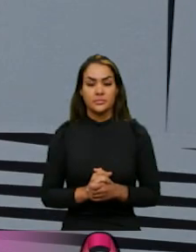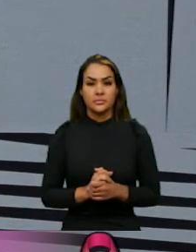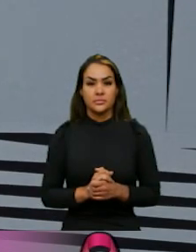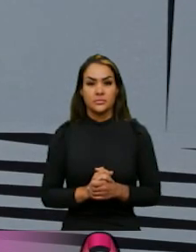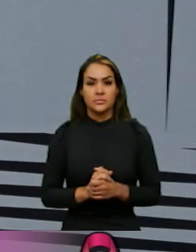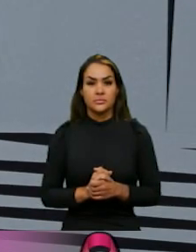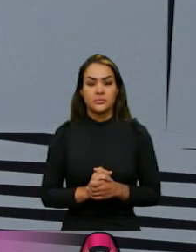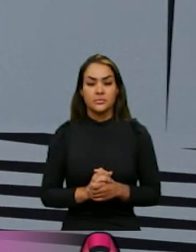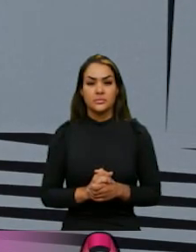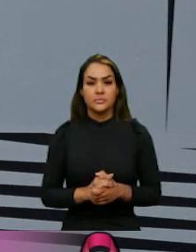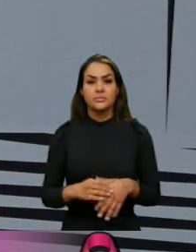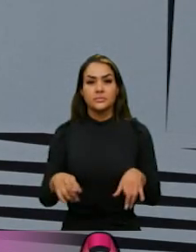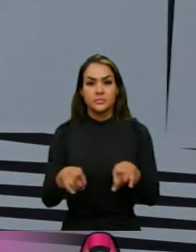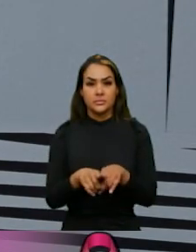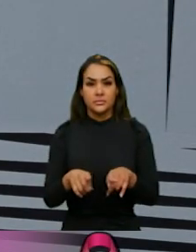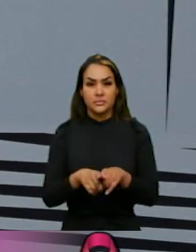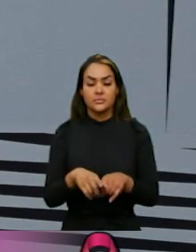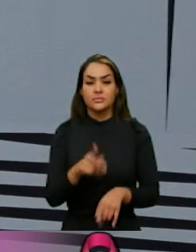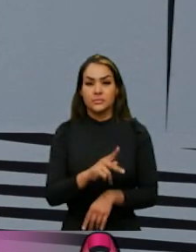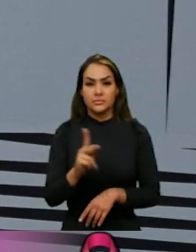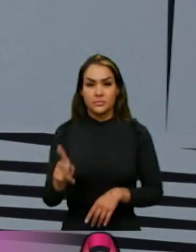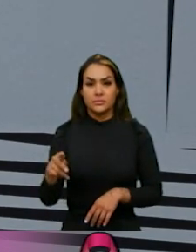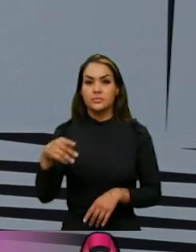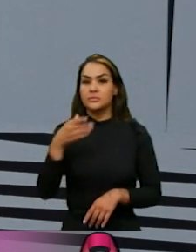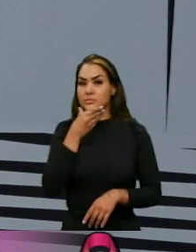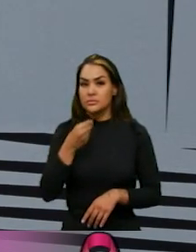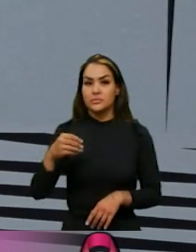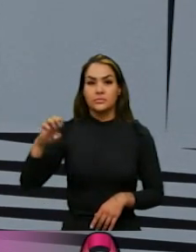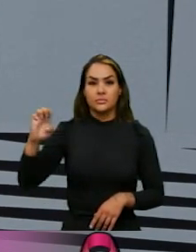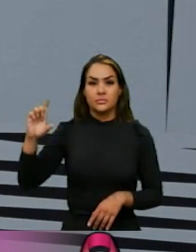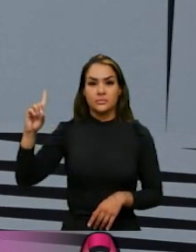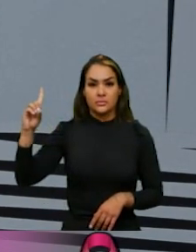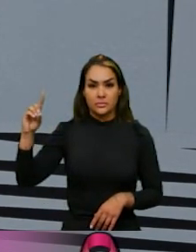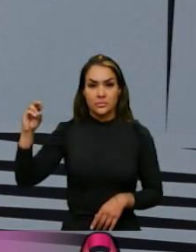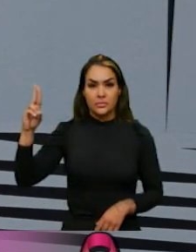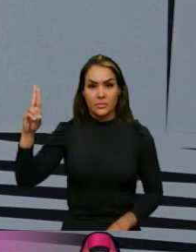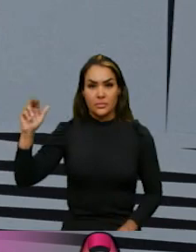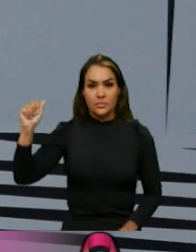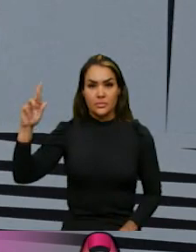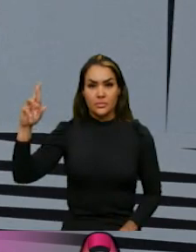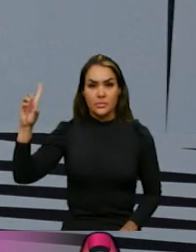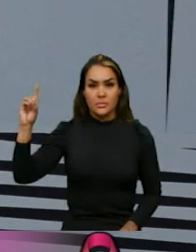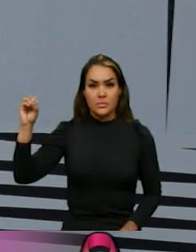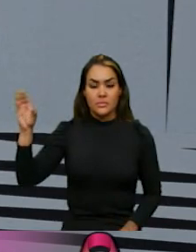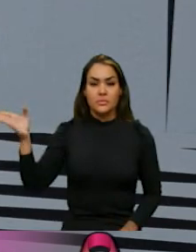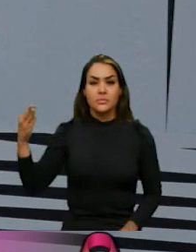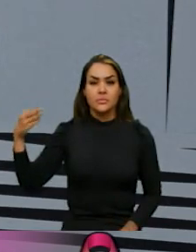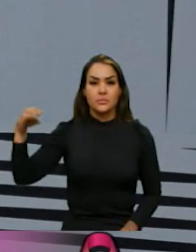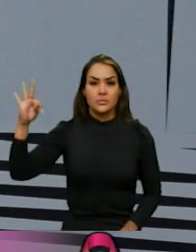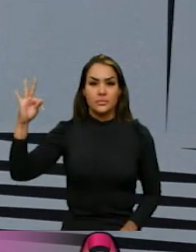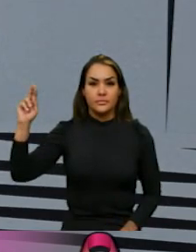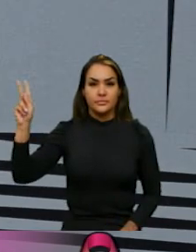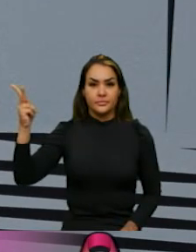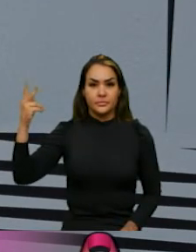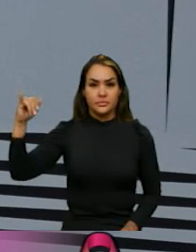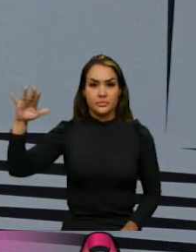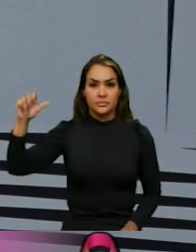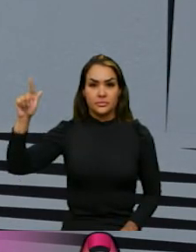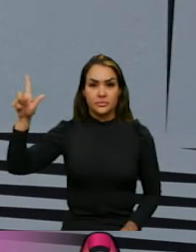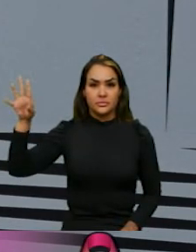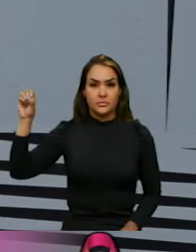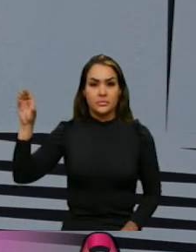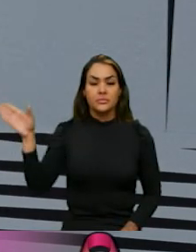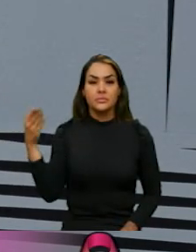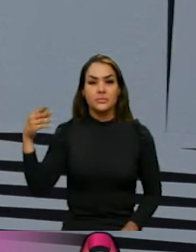Simões, terceiro lugar, e os professores Eduardo Yushi Ishida, Tiago Pereira Travassos, Denis